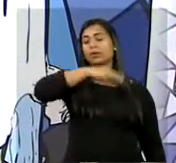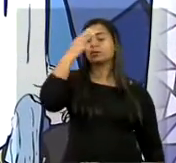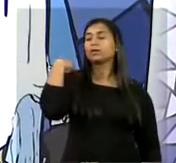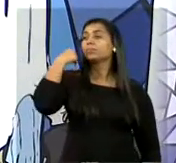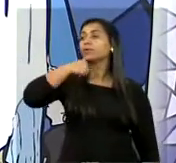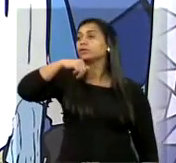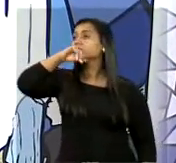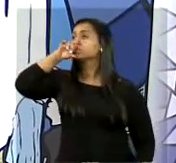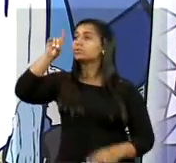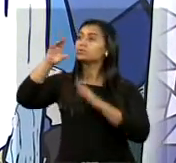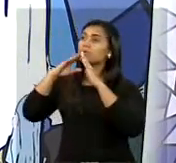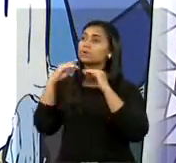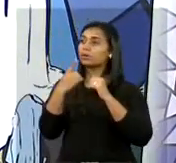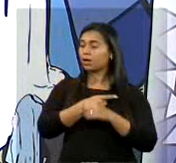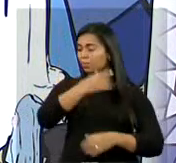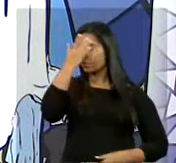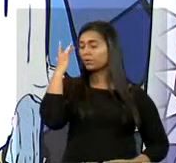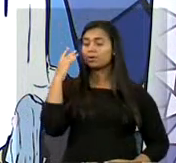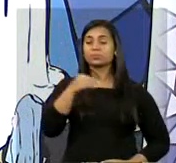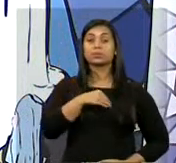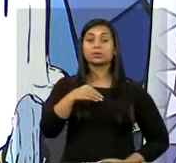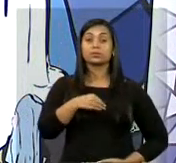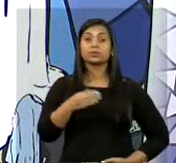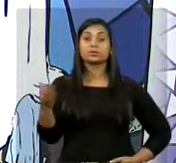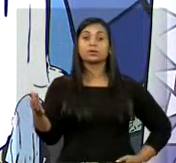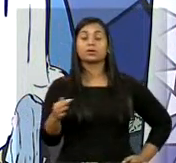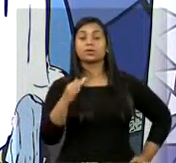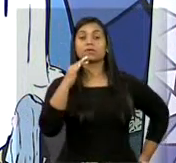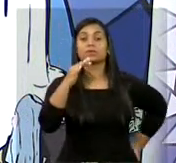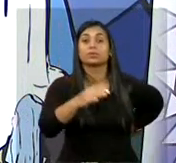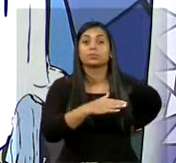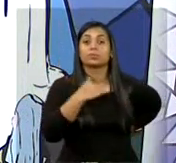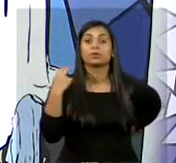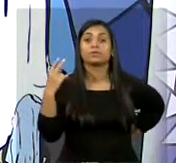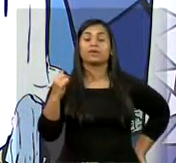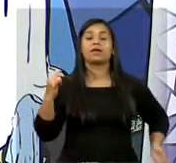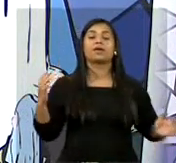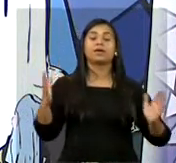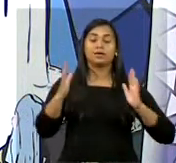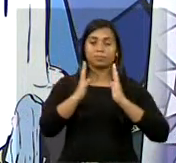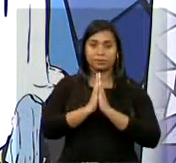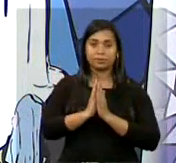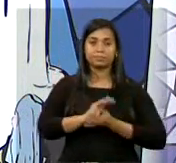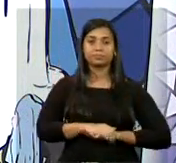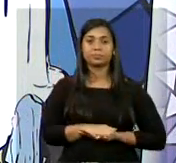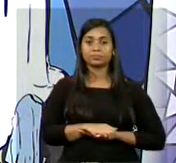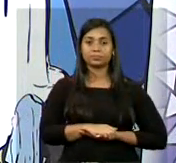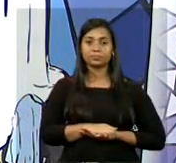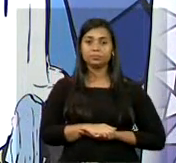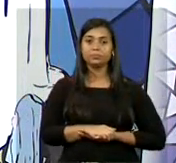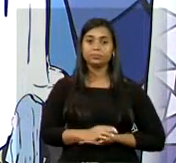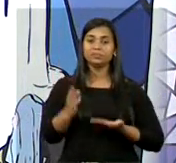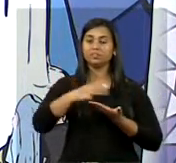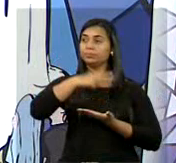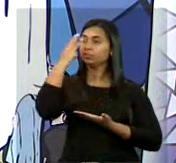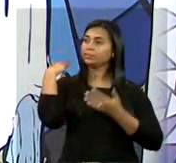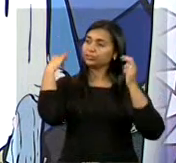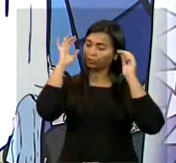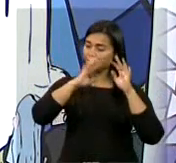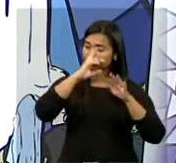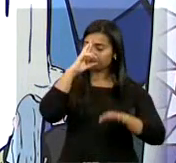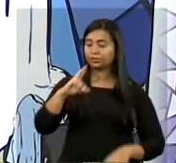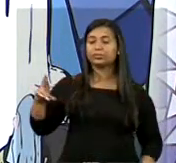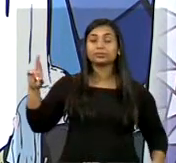Santa Maria, Mãe de Deus, rogai por nós, pecadores, agora e na hora de nossa morte. Amém. Ave